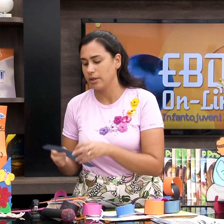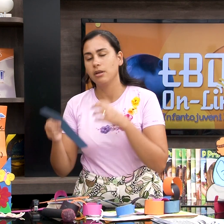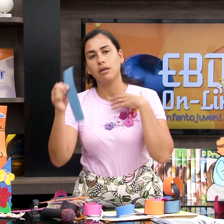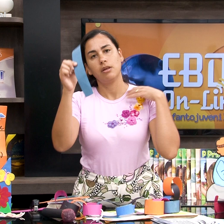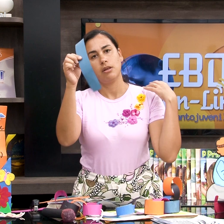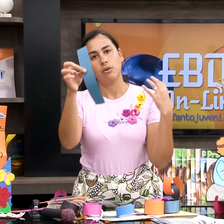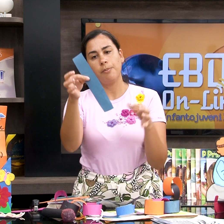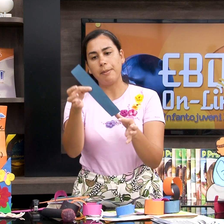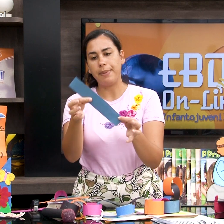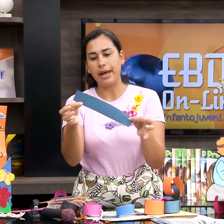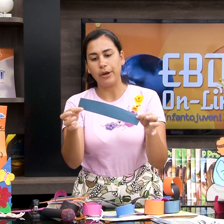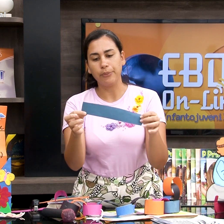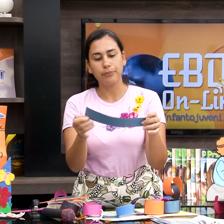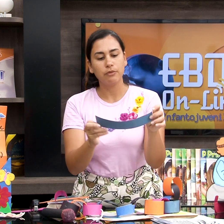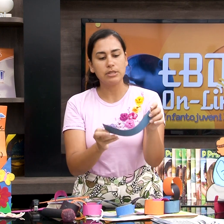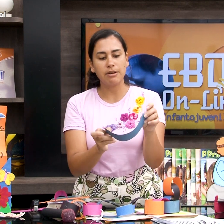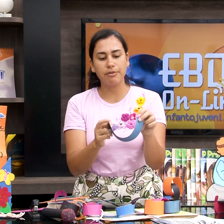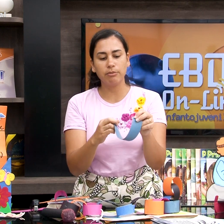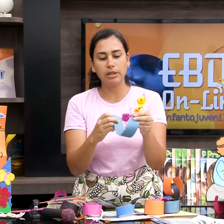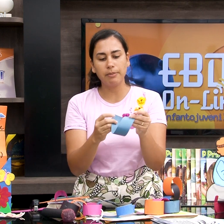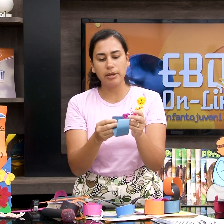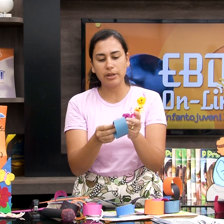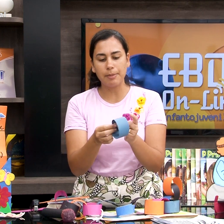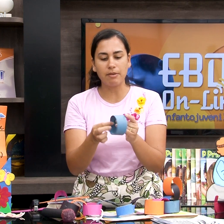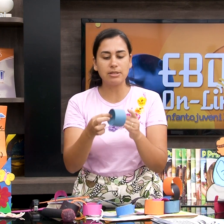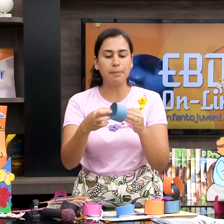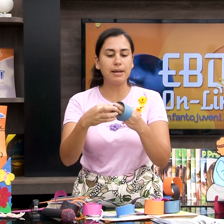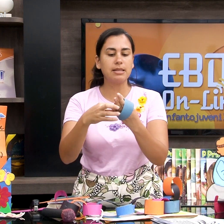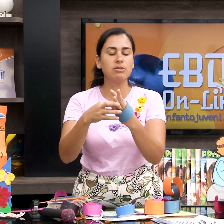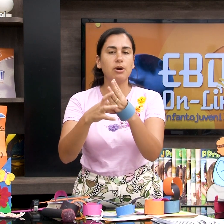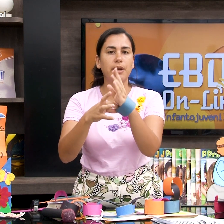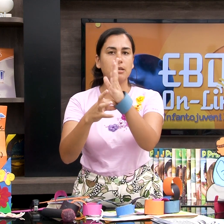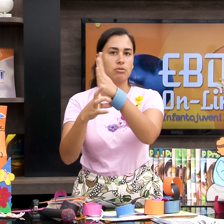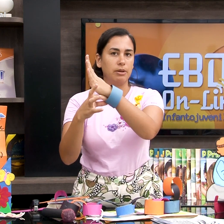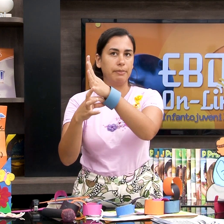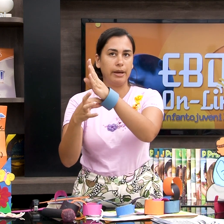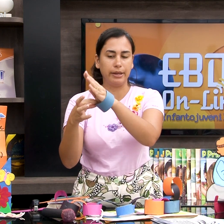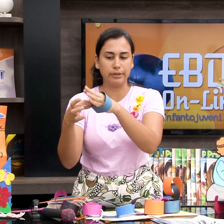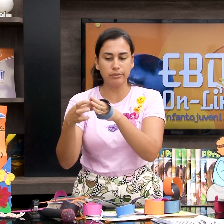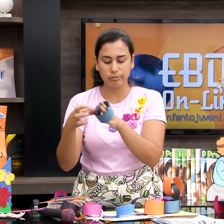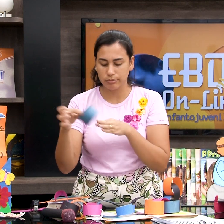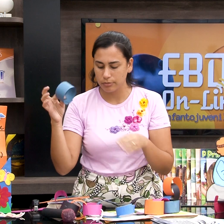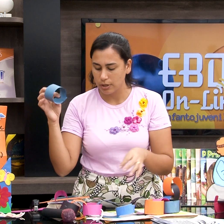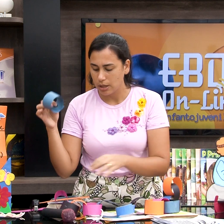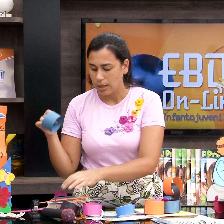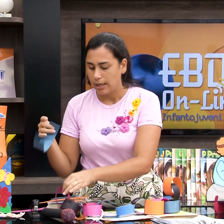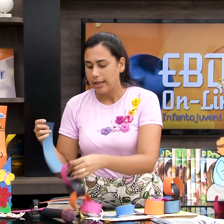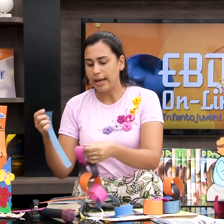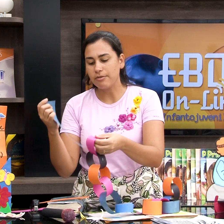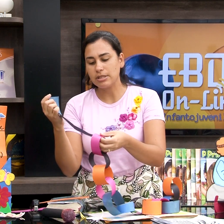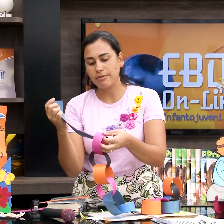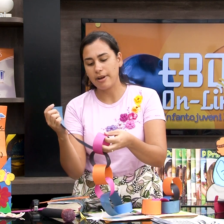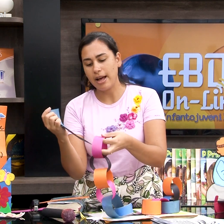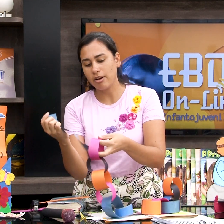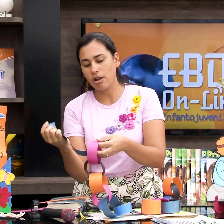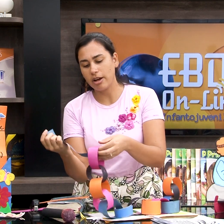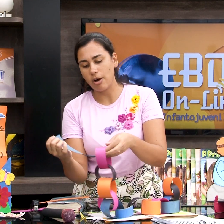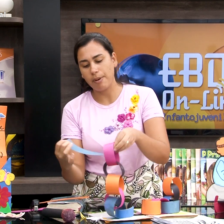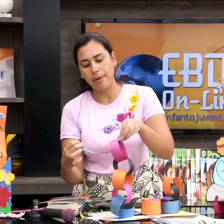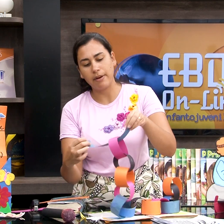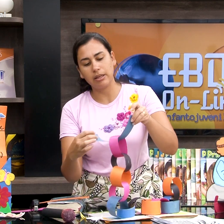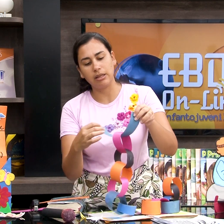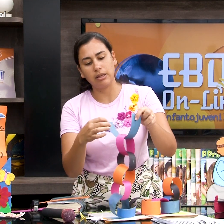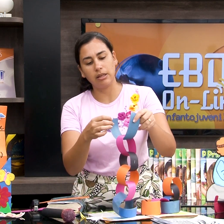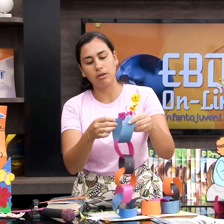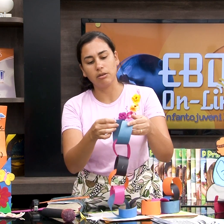esse. Um papel. Você vê um tamanho que dê para você passar o seu braço também. E aí você vai